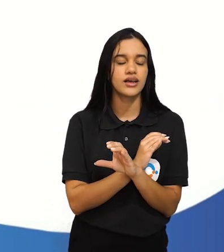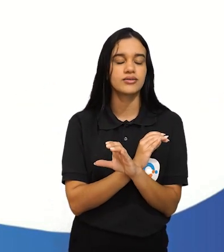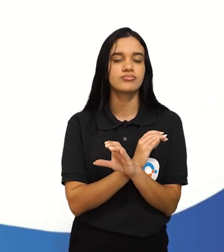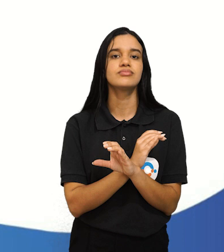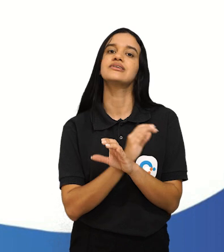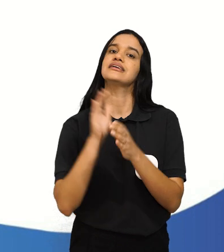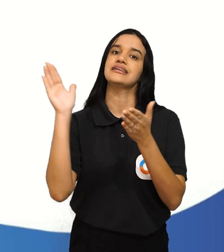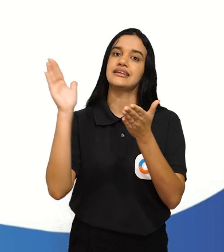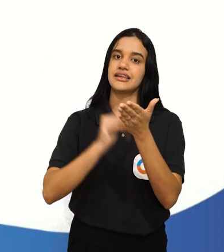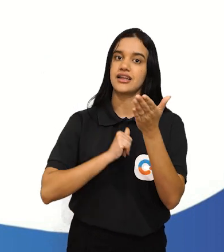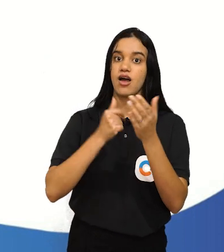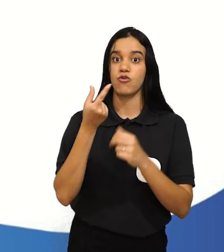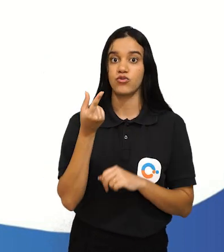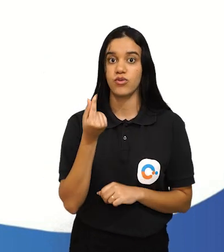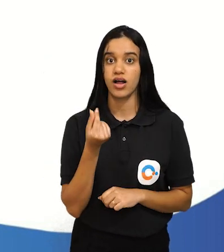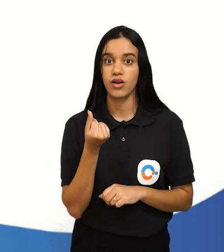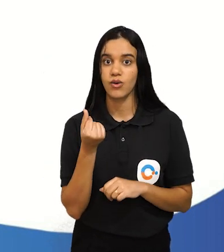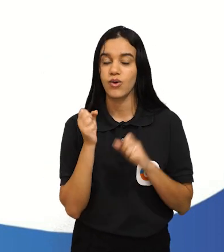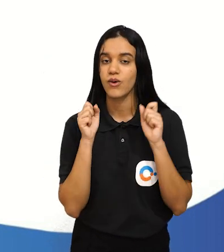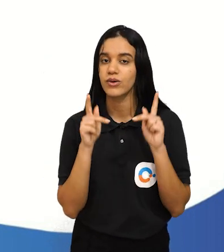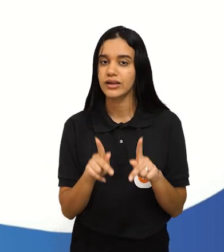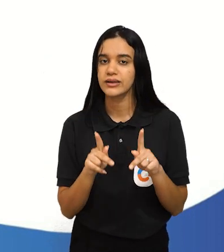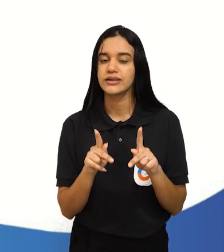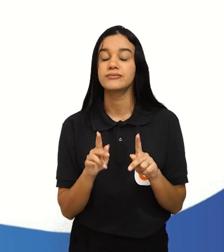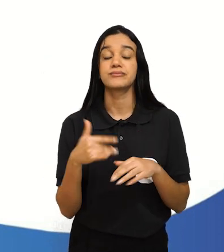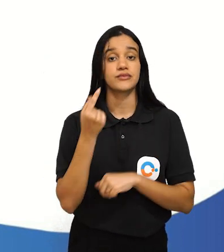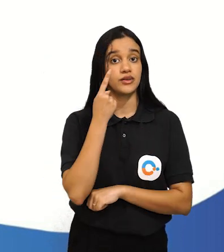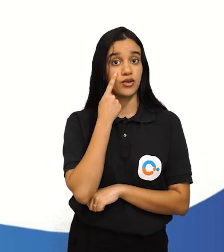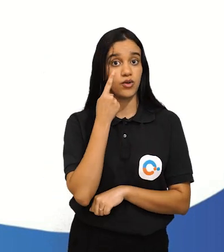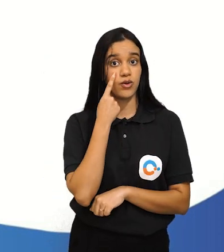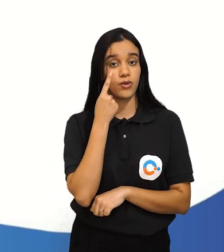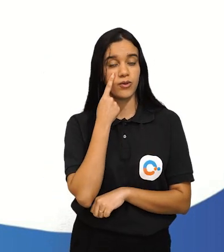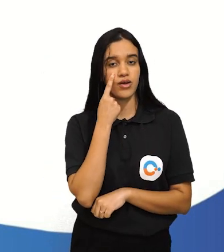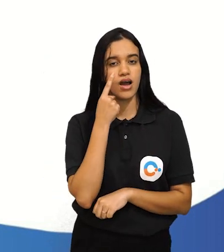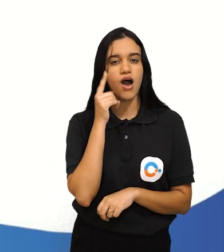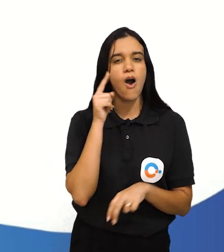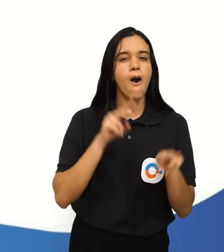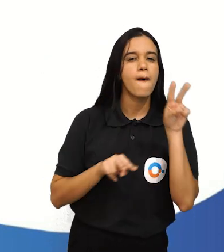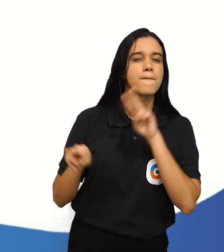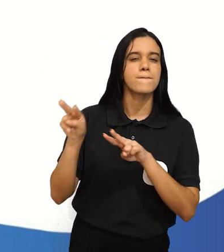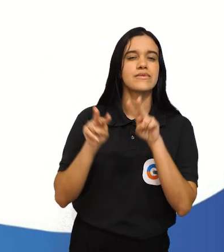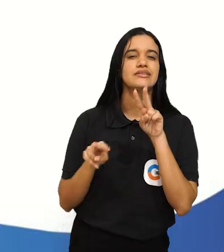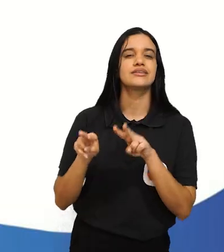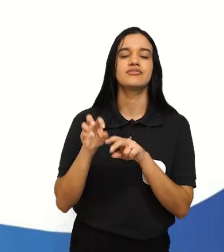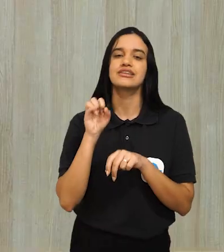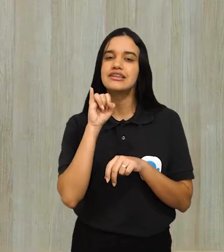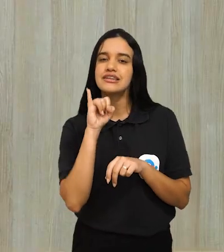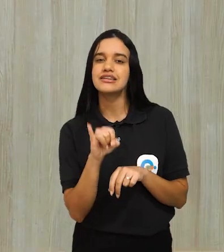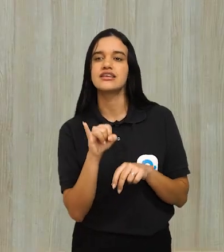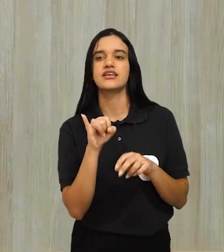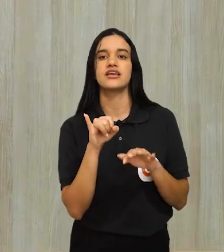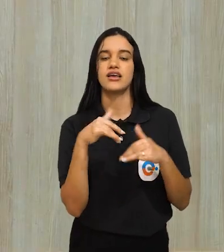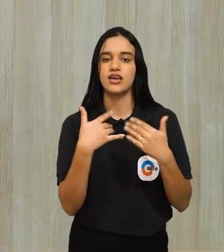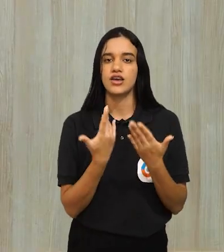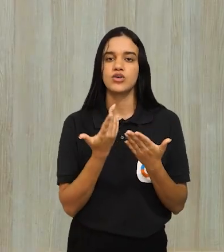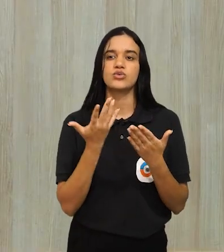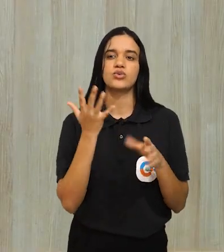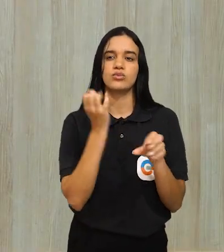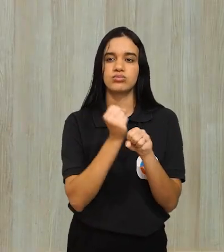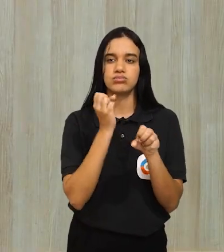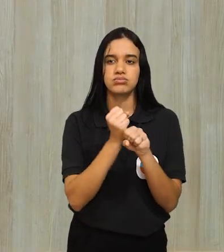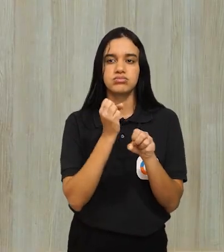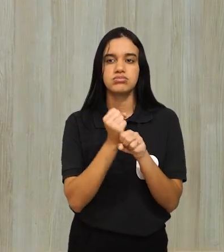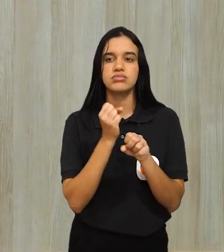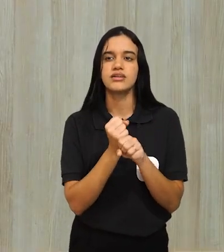desta Esponja tá gente observem que se eu estou trabalhando com números